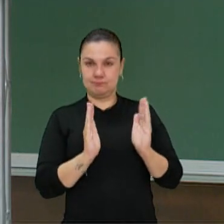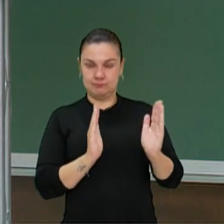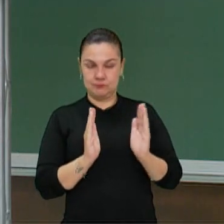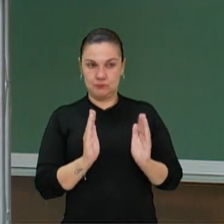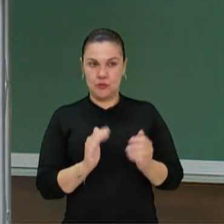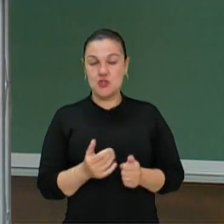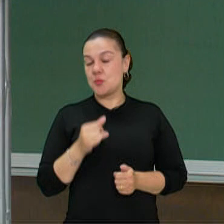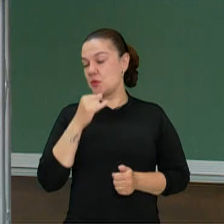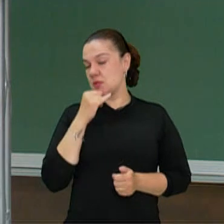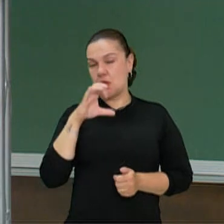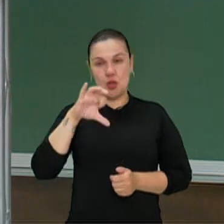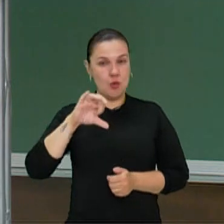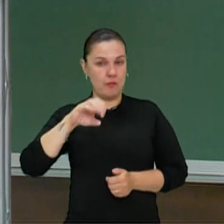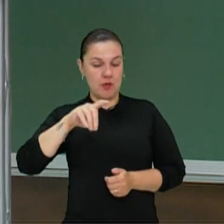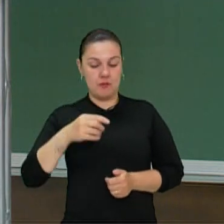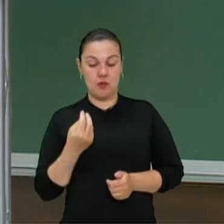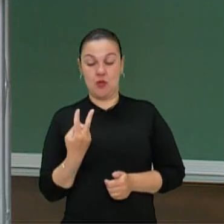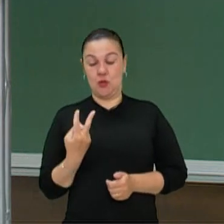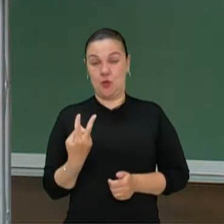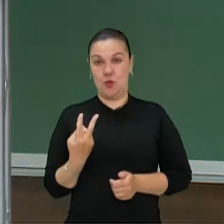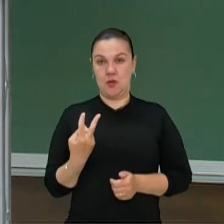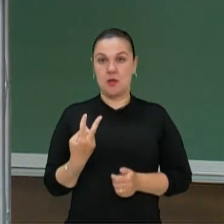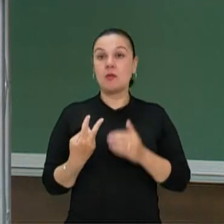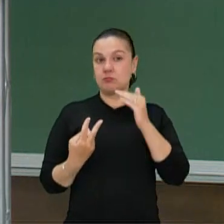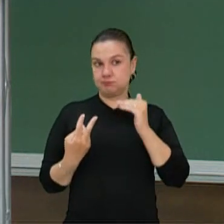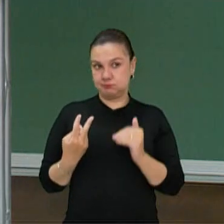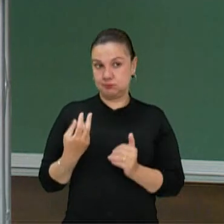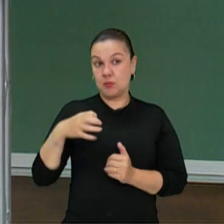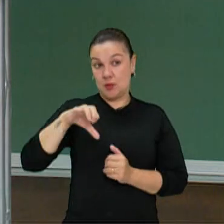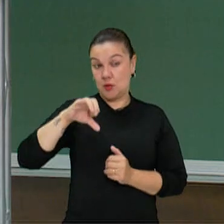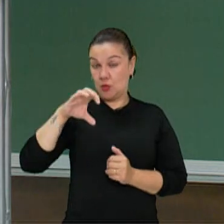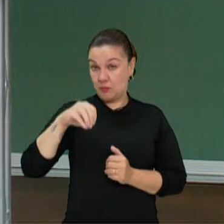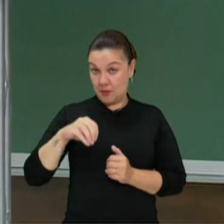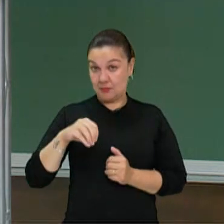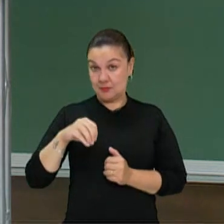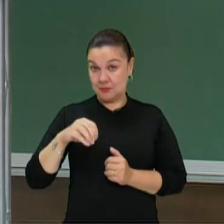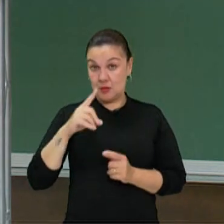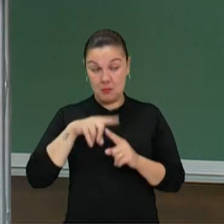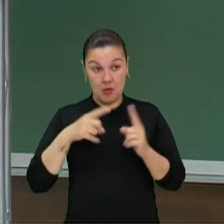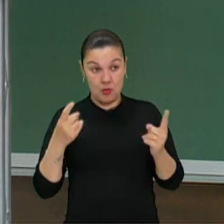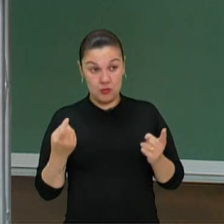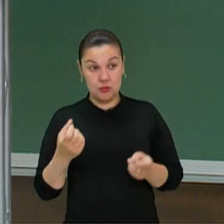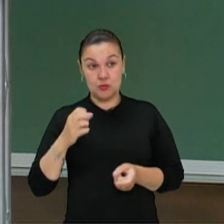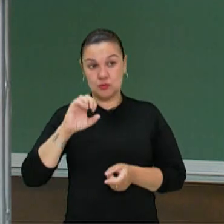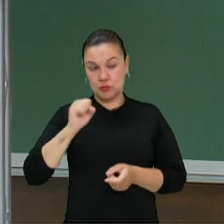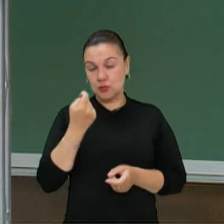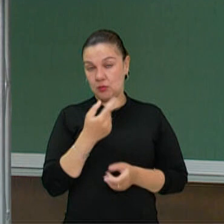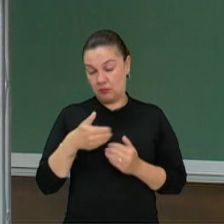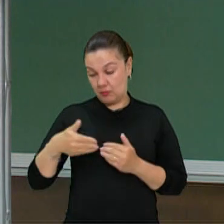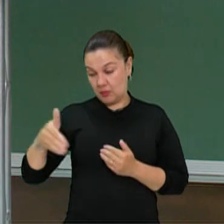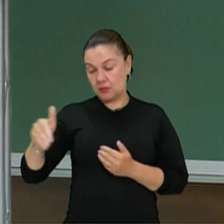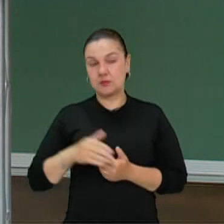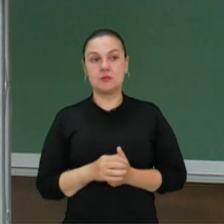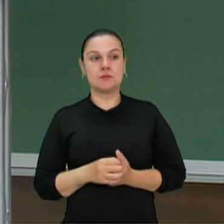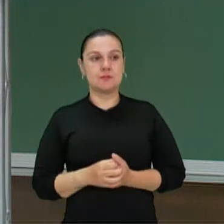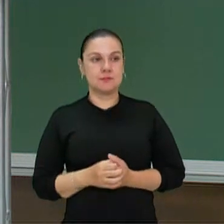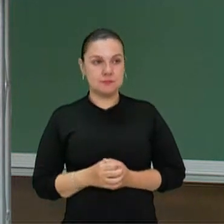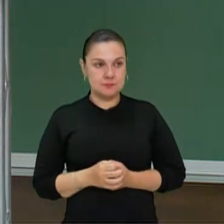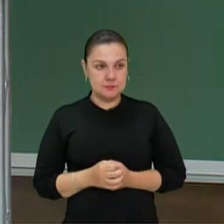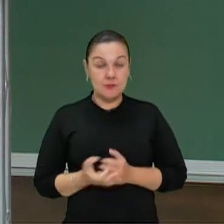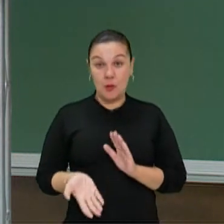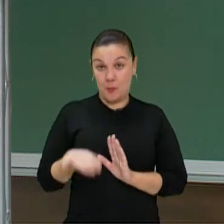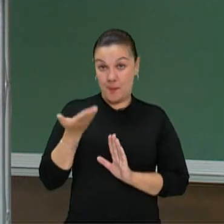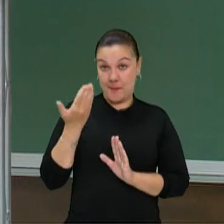dado 90,2, eu arredondaria para 90, tá? Mas como deu 81, né, e etc., então eu puxo